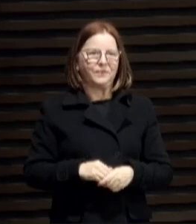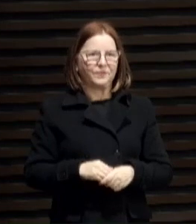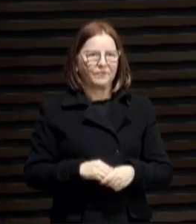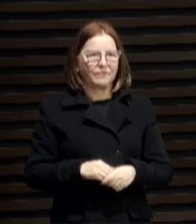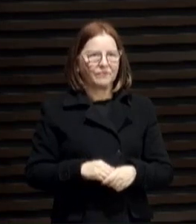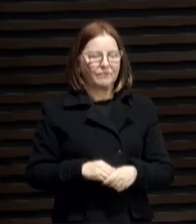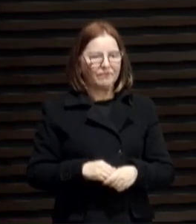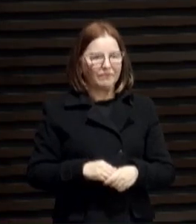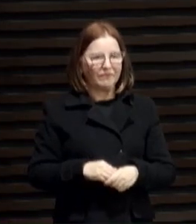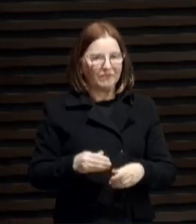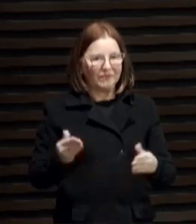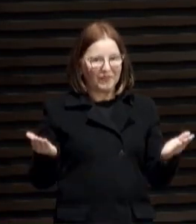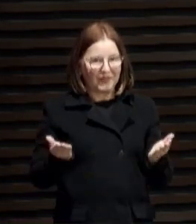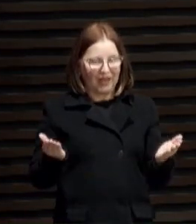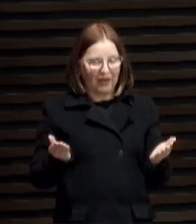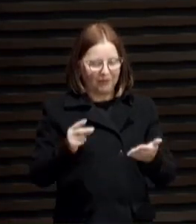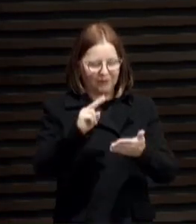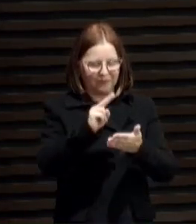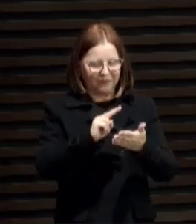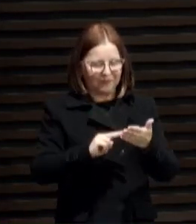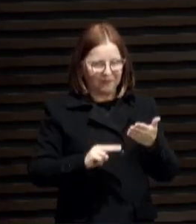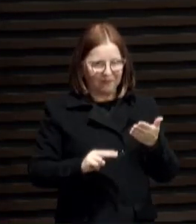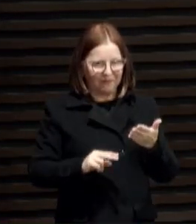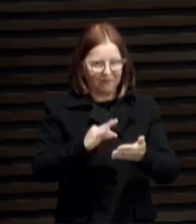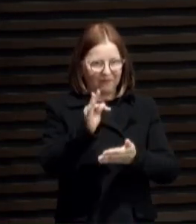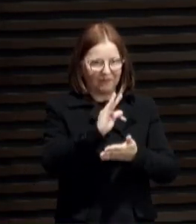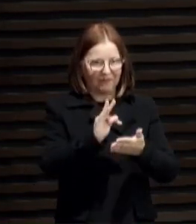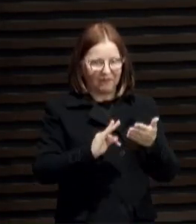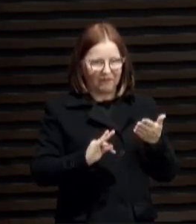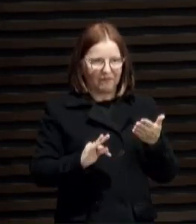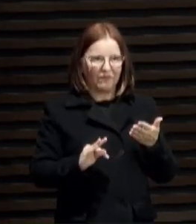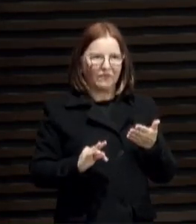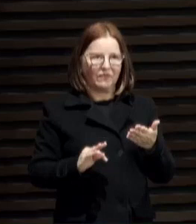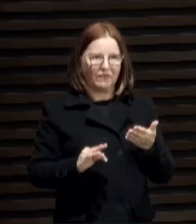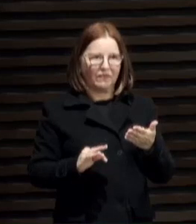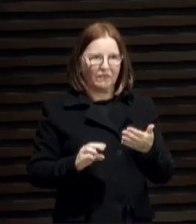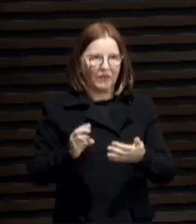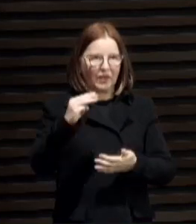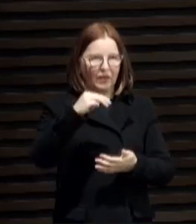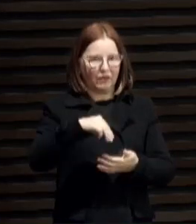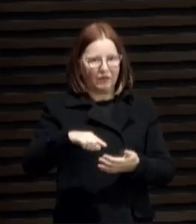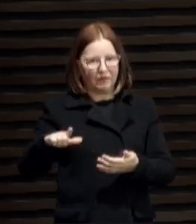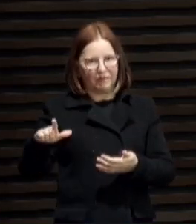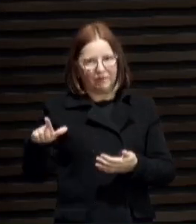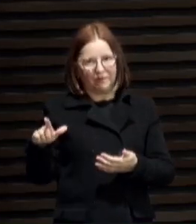Agora eu gostaria de acompanhar com vocês, no texto do livro todo de Malaquias,